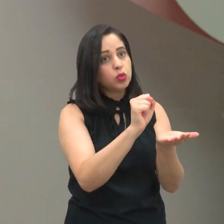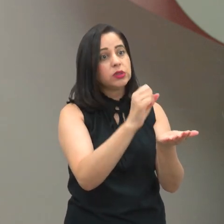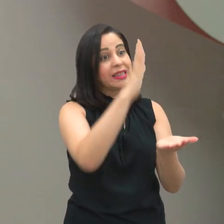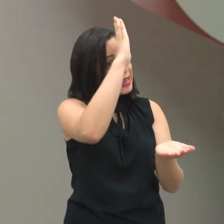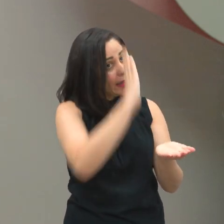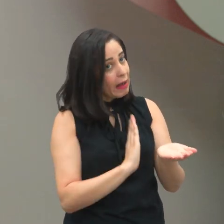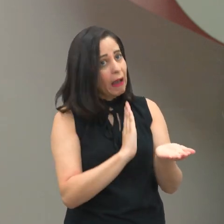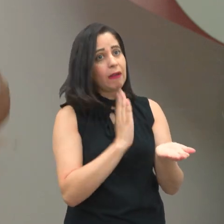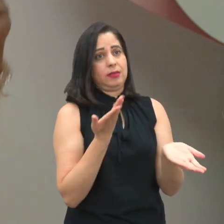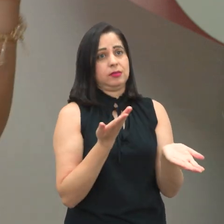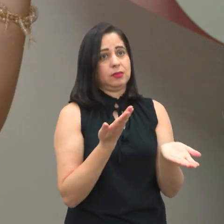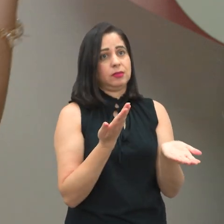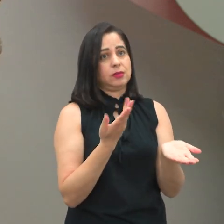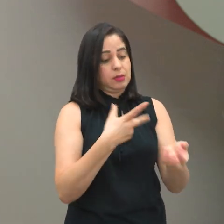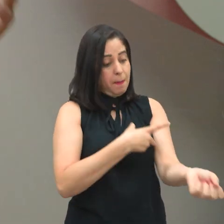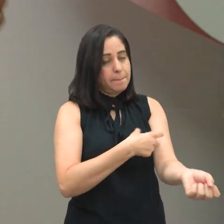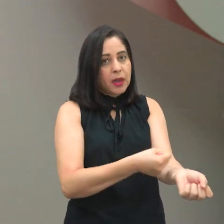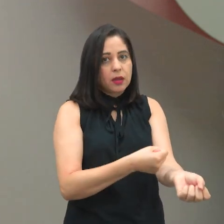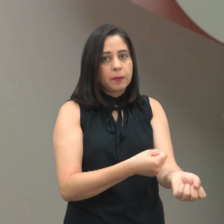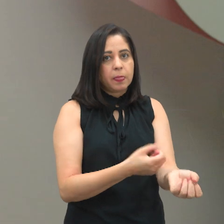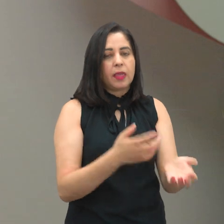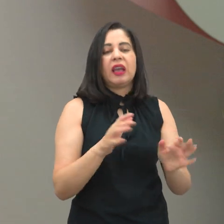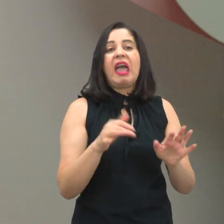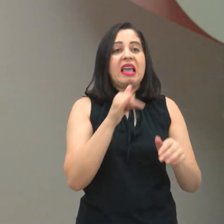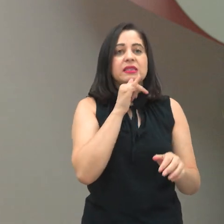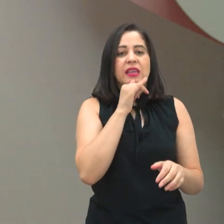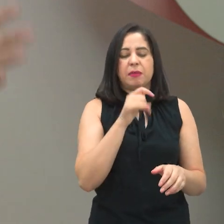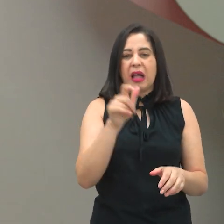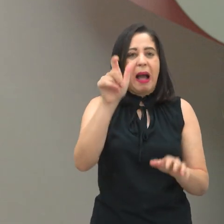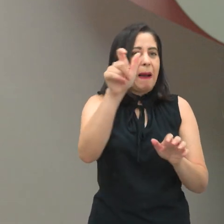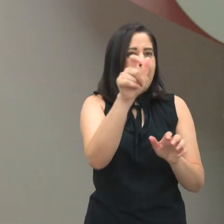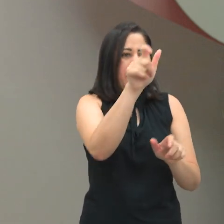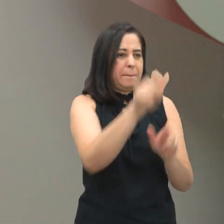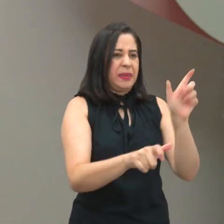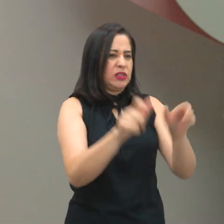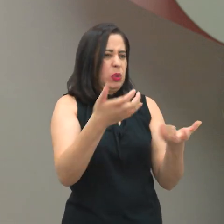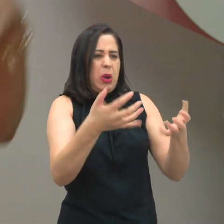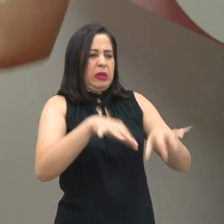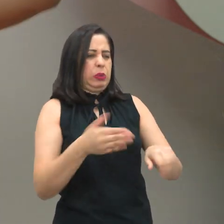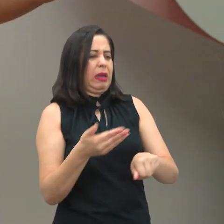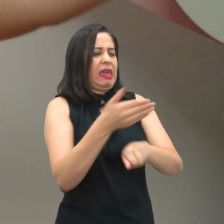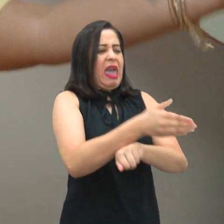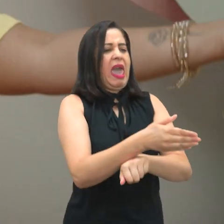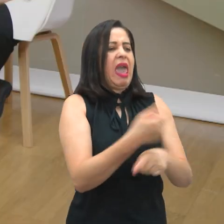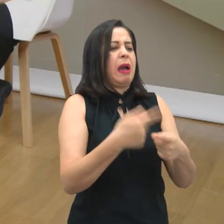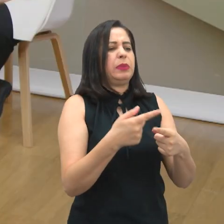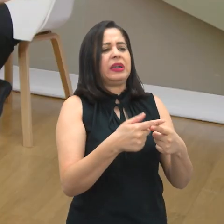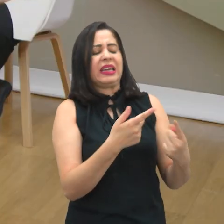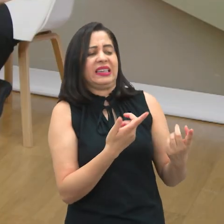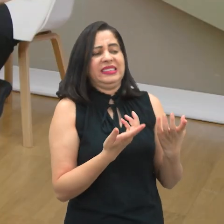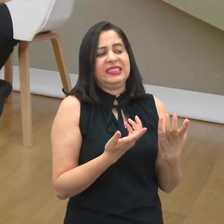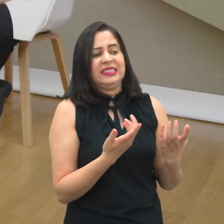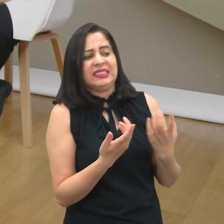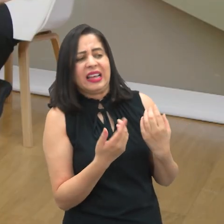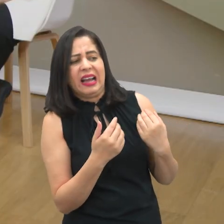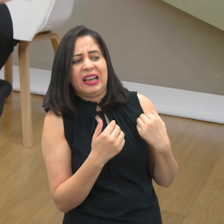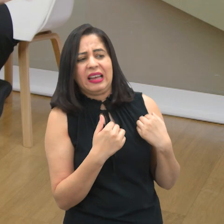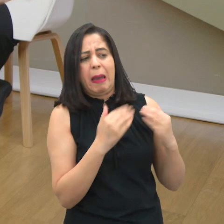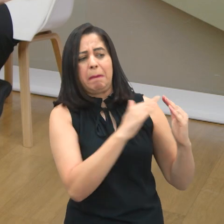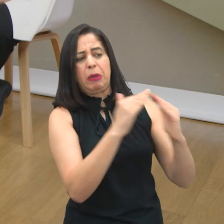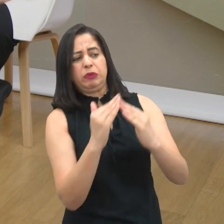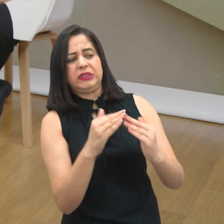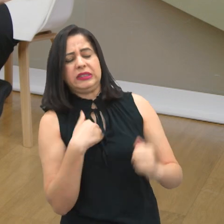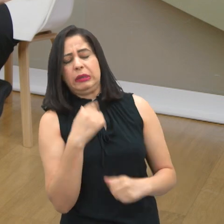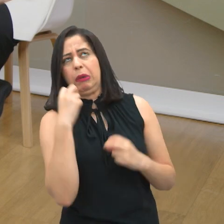uma oportunidade que ele esteve aqui, que não quer fazer na UBS ou no postinho perto de casa, vai em um outro bairro. Sim. Não precisa ser morador